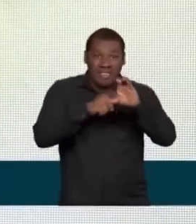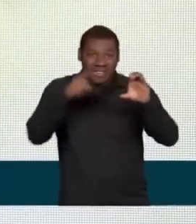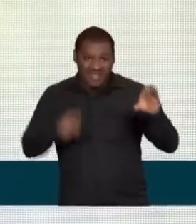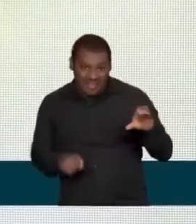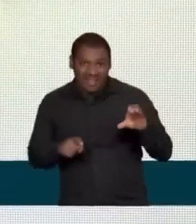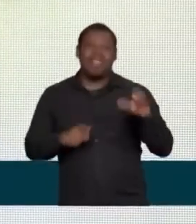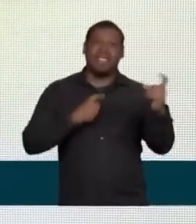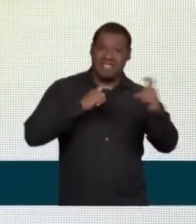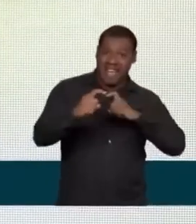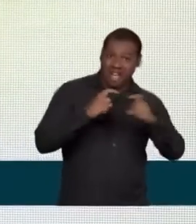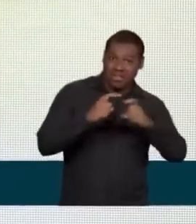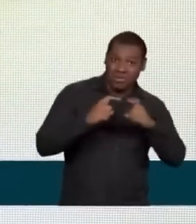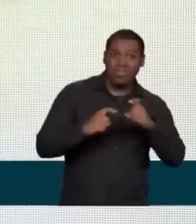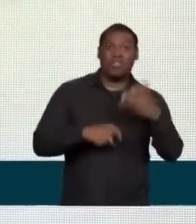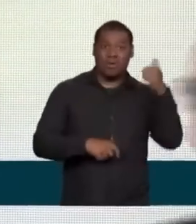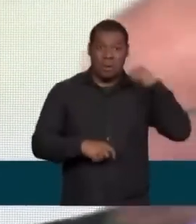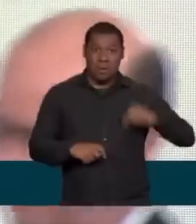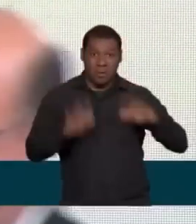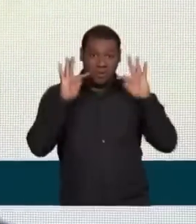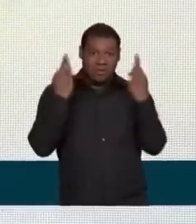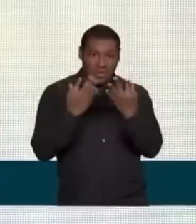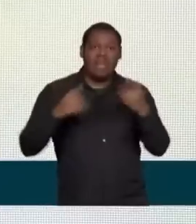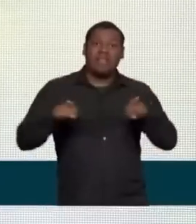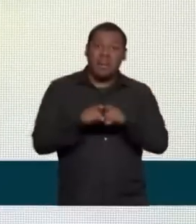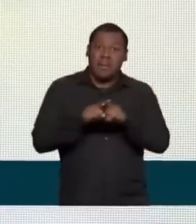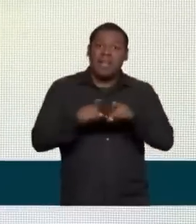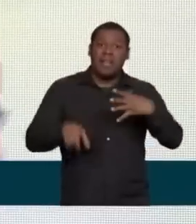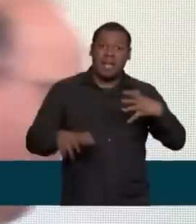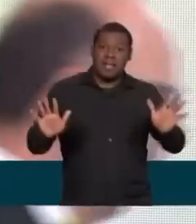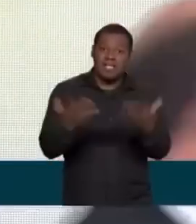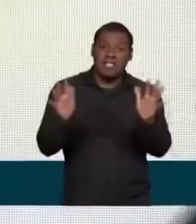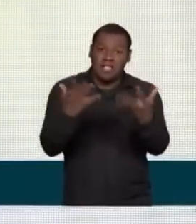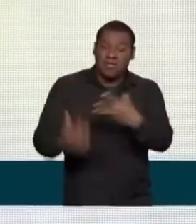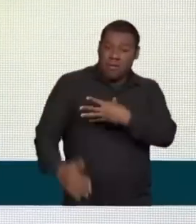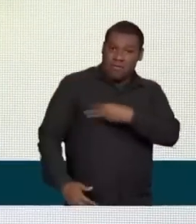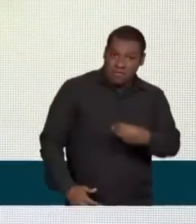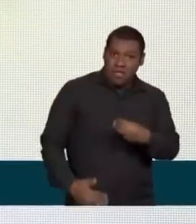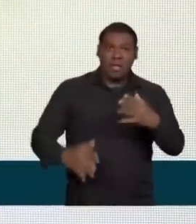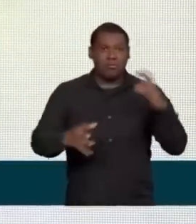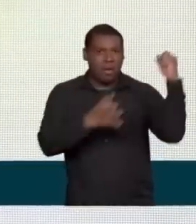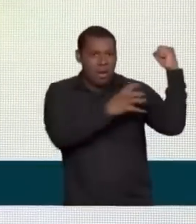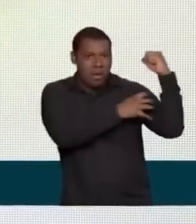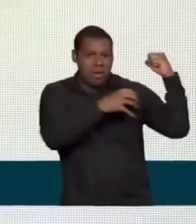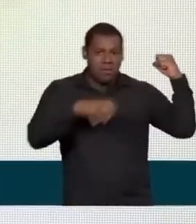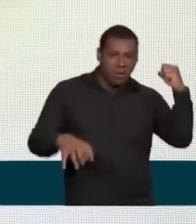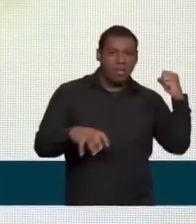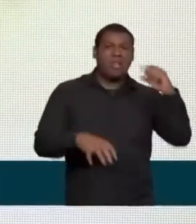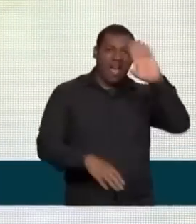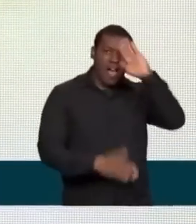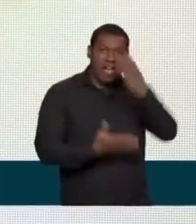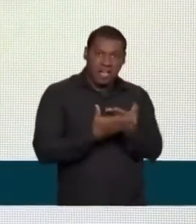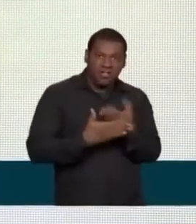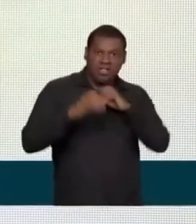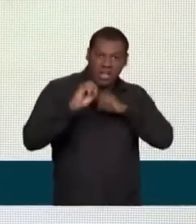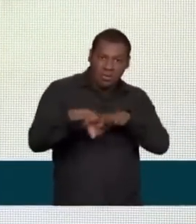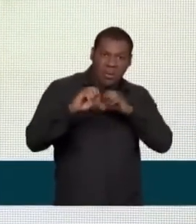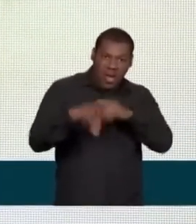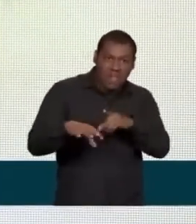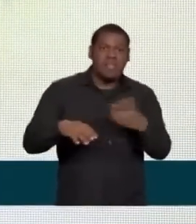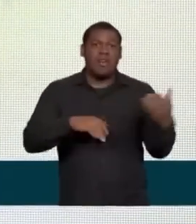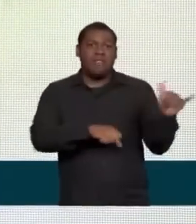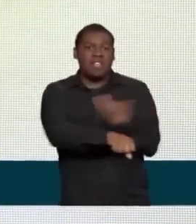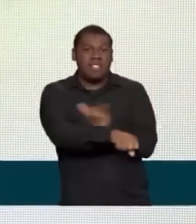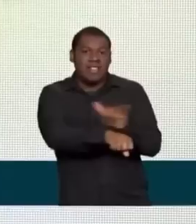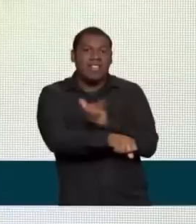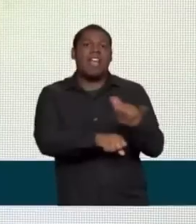administrar o Bolsa Família e nos empoderou, acreditando na educação como instrumento de transformação social. Da